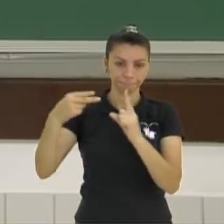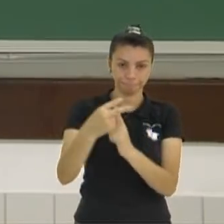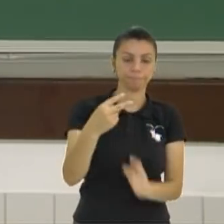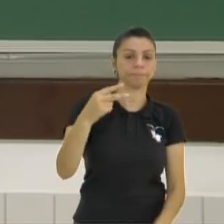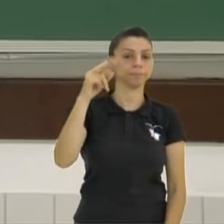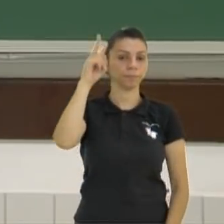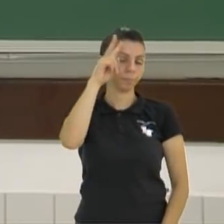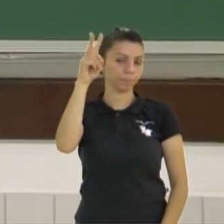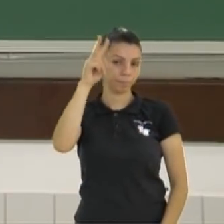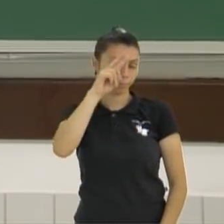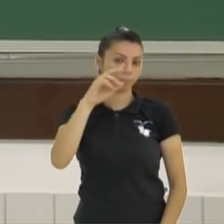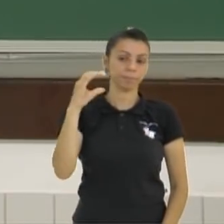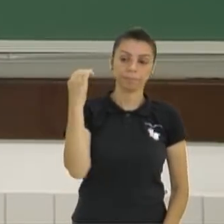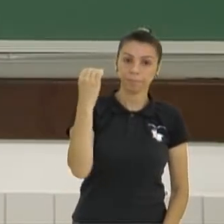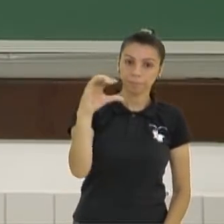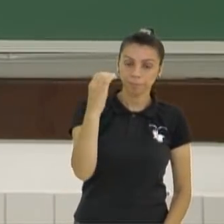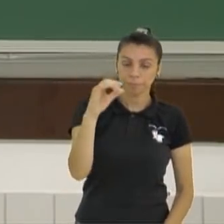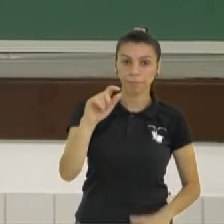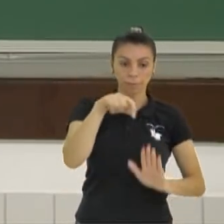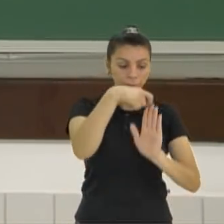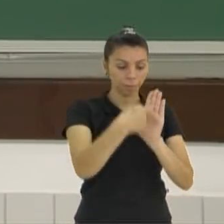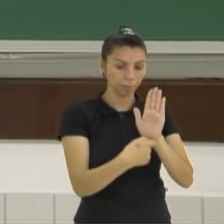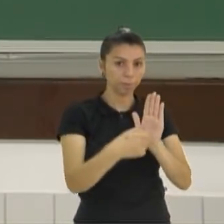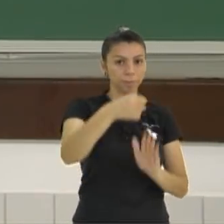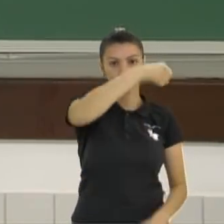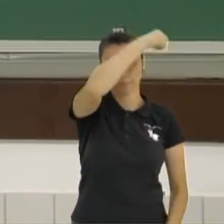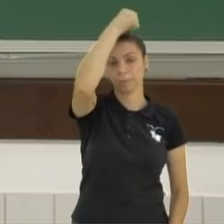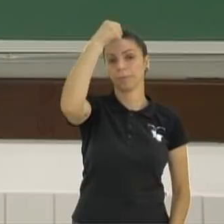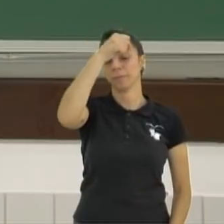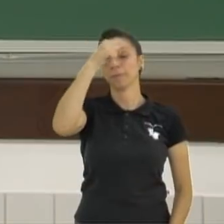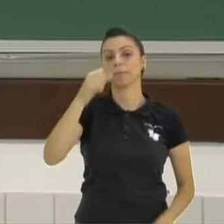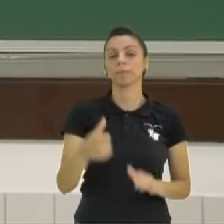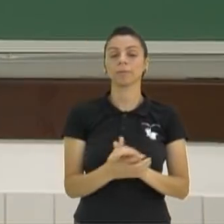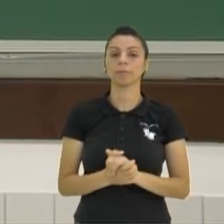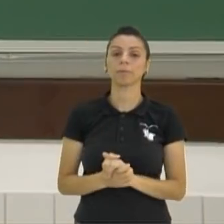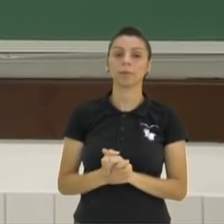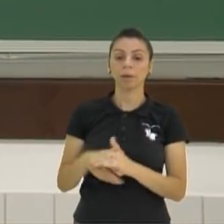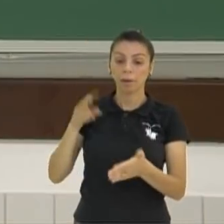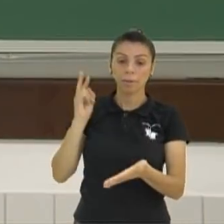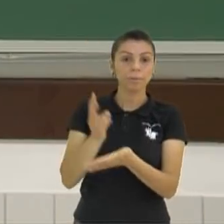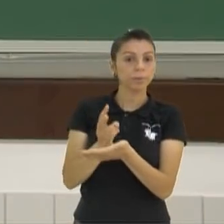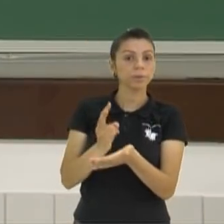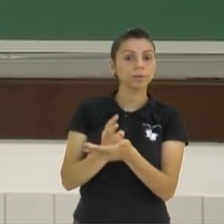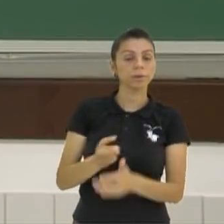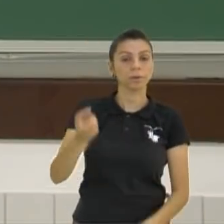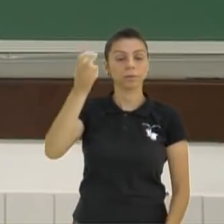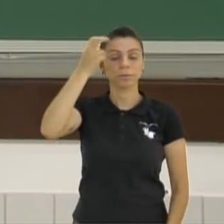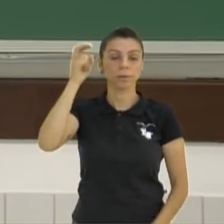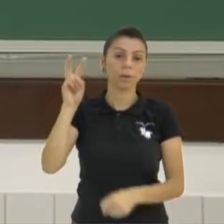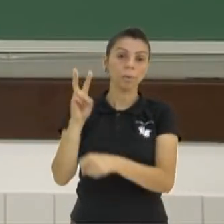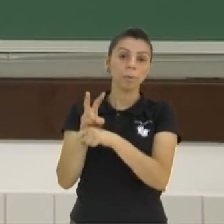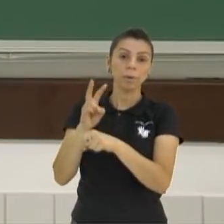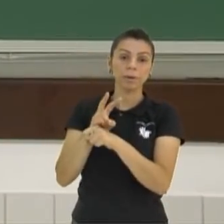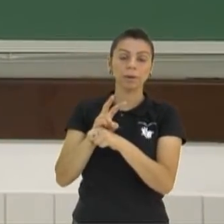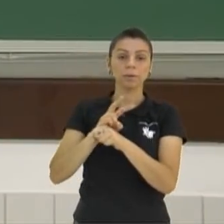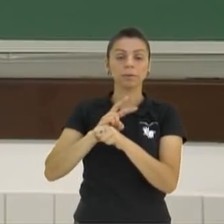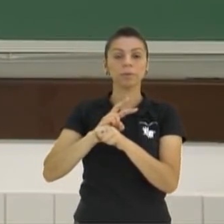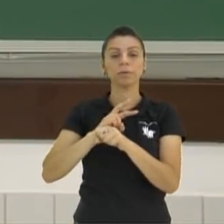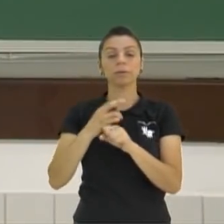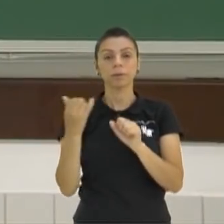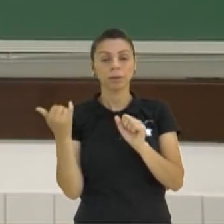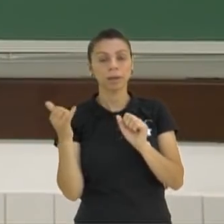histórico, científico, os textos sagrados são a preservação da cultura, da identidade e